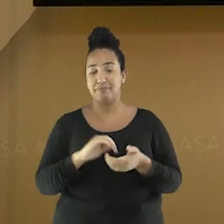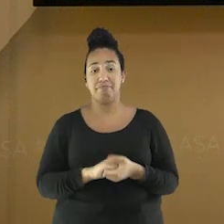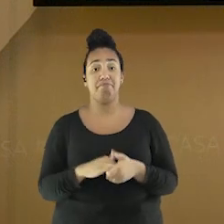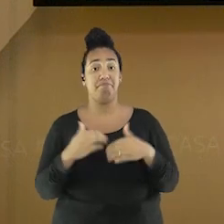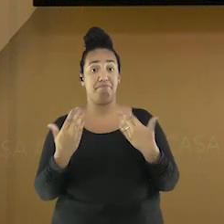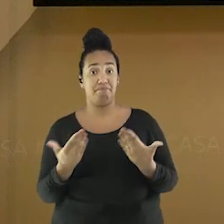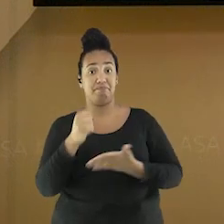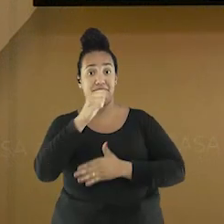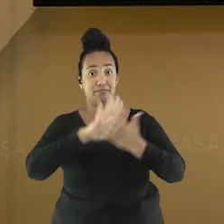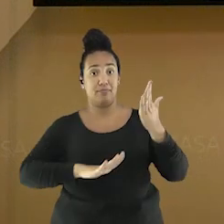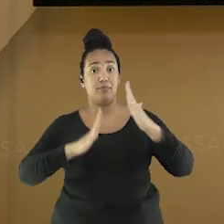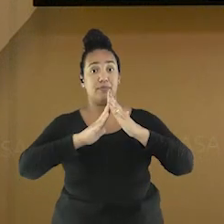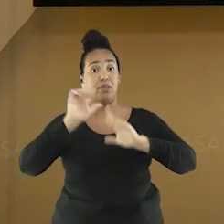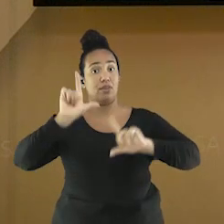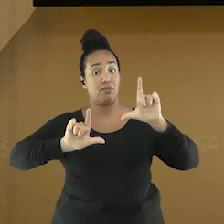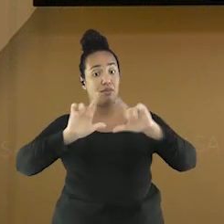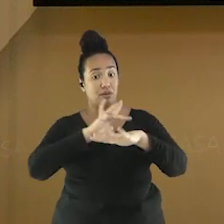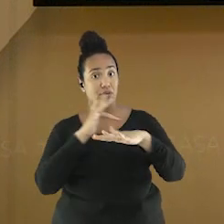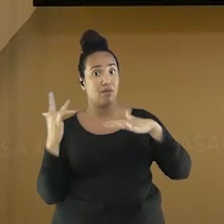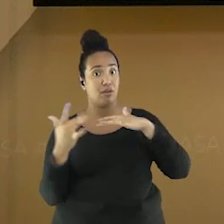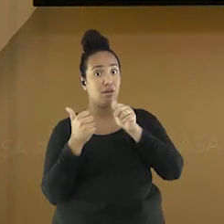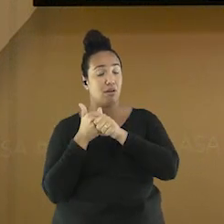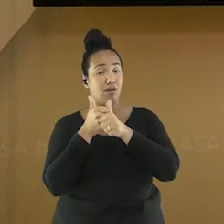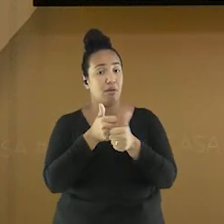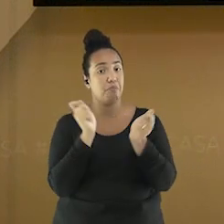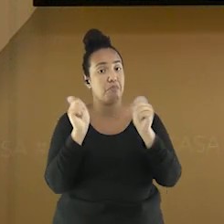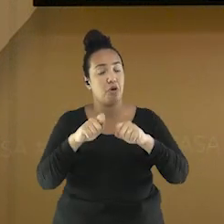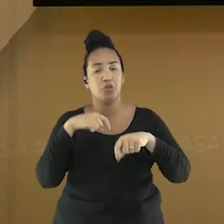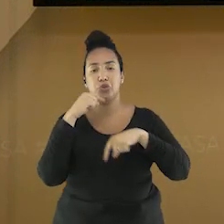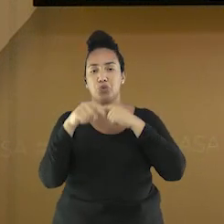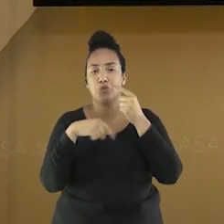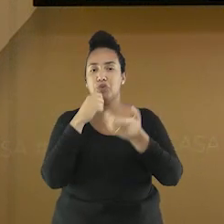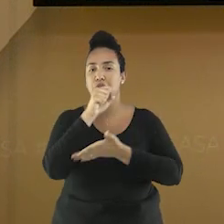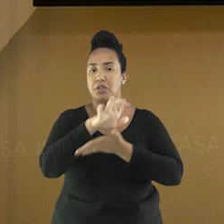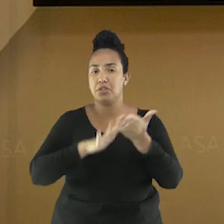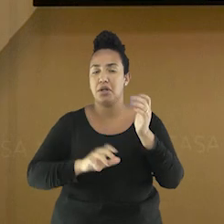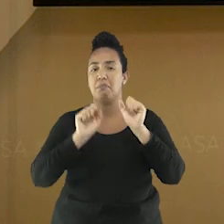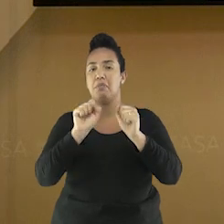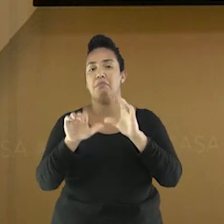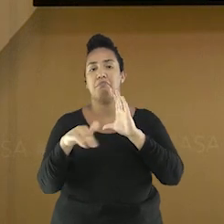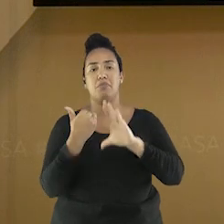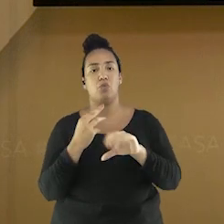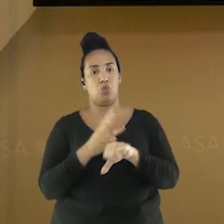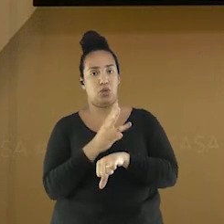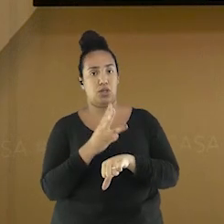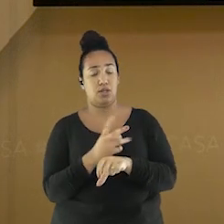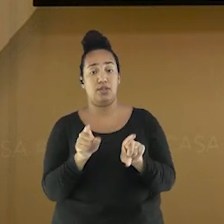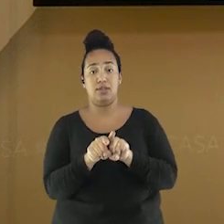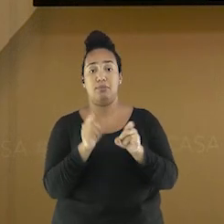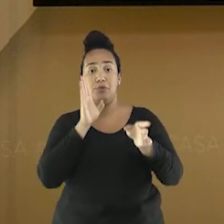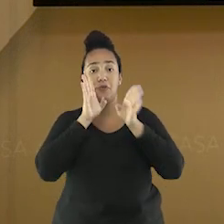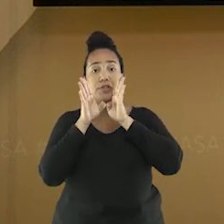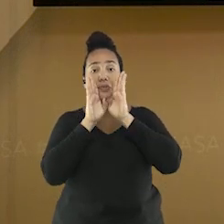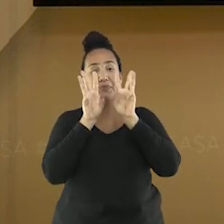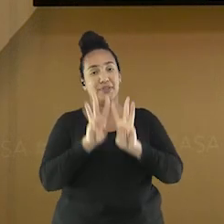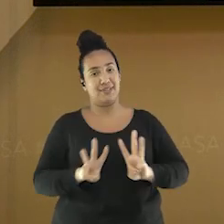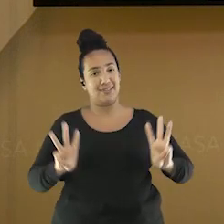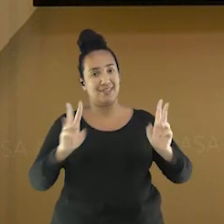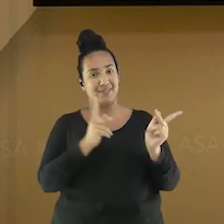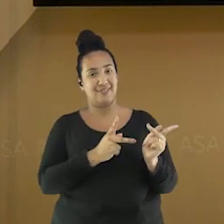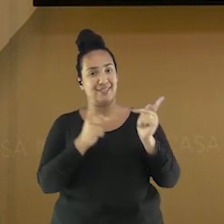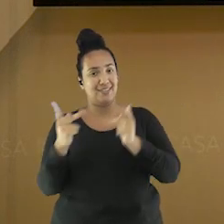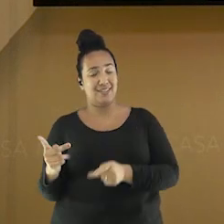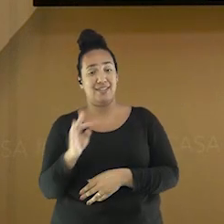o Dever em Casa na TV e nas redes sociais? Siga nosso Instagram, envie dúvidas e atividades para o WhatsApp. Acompanhe nosso Facebook e visite nosso site,